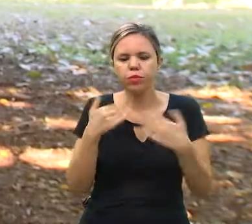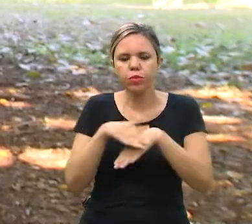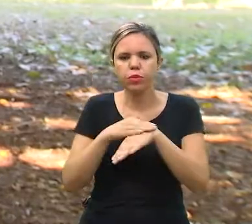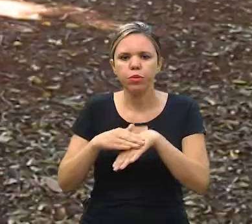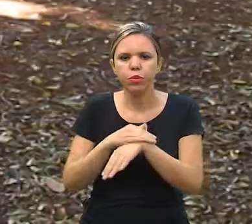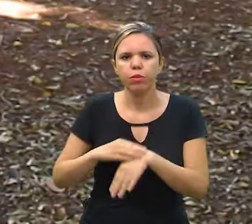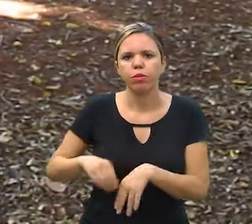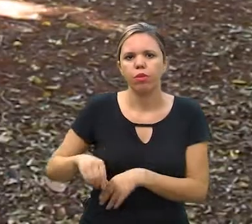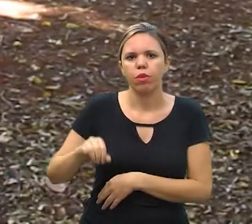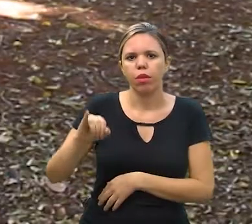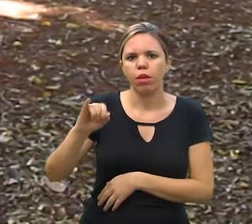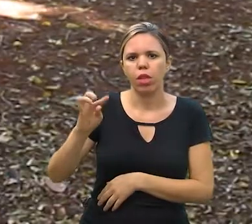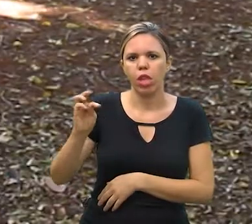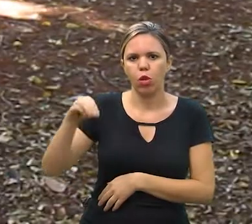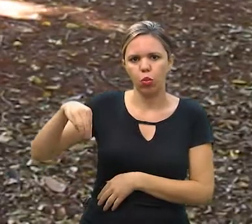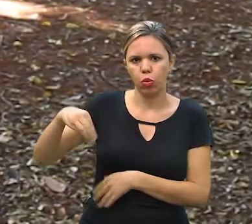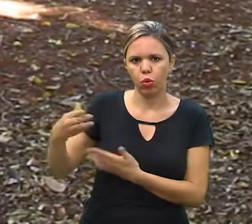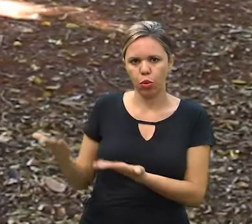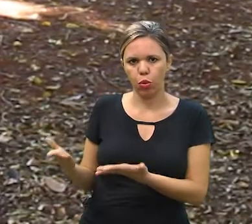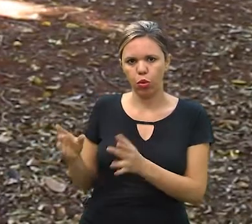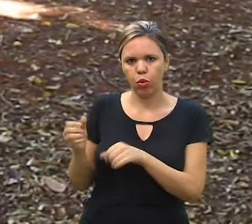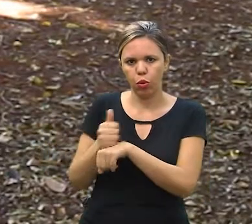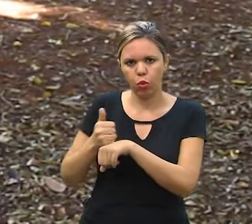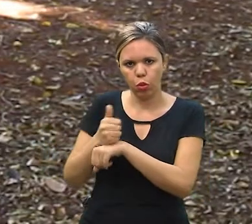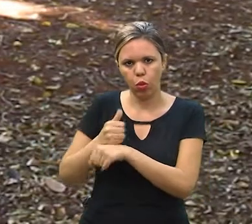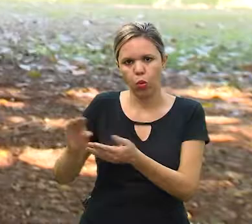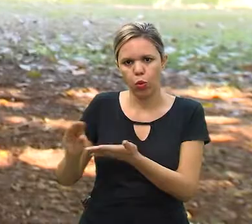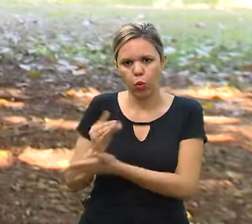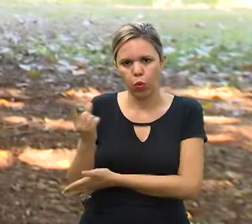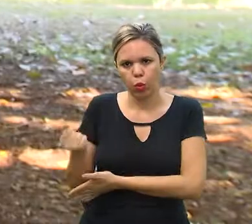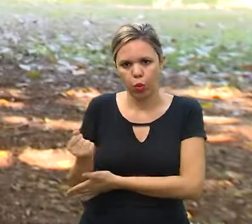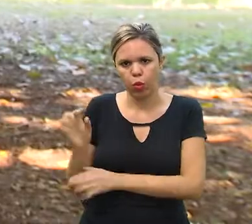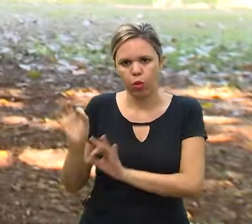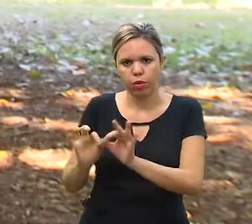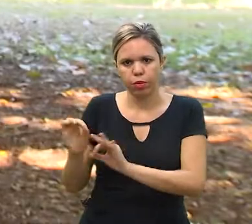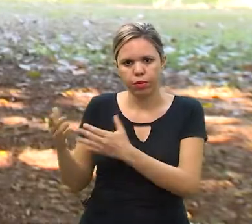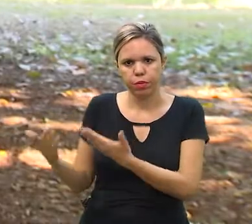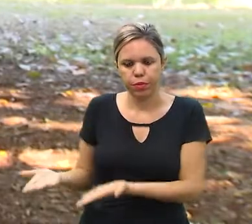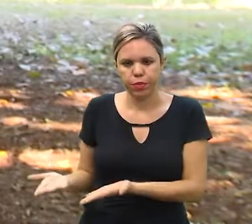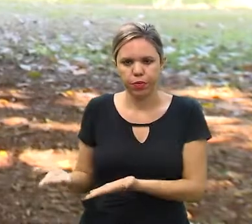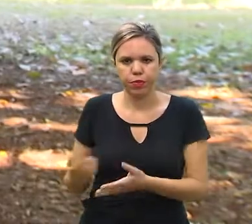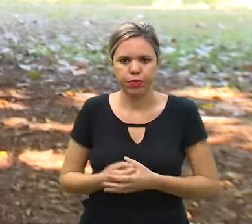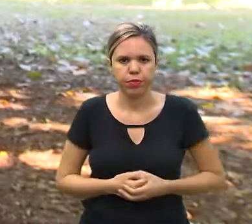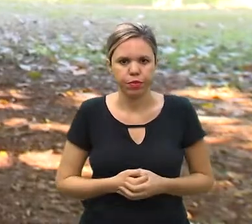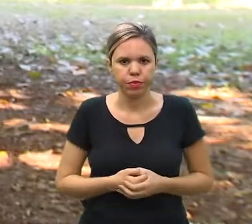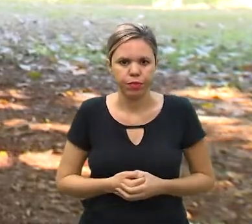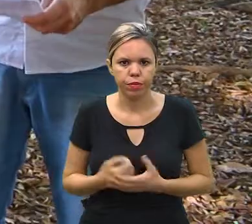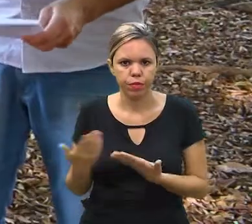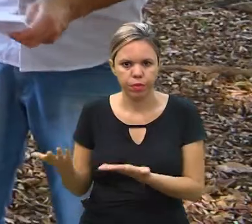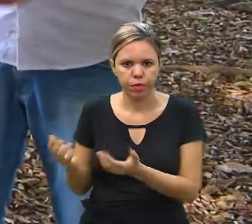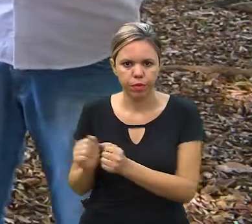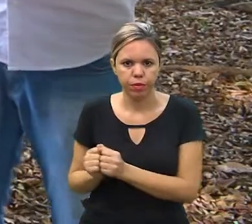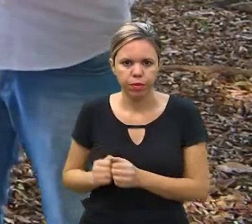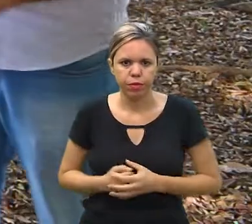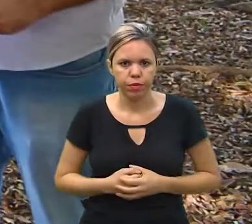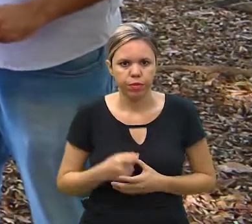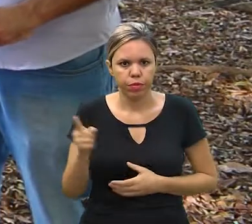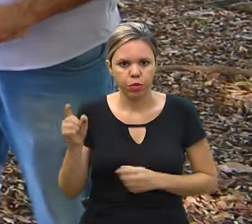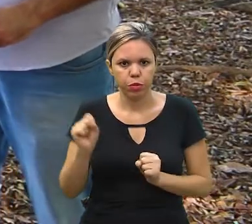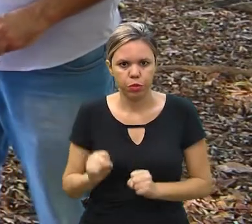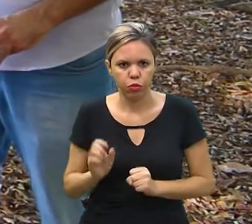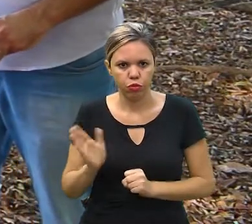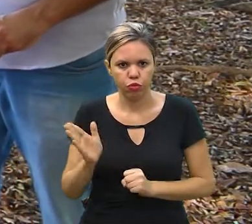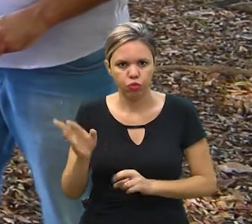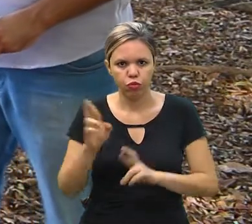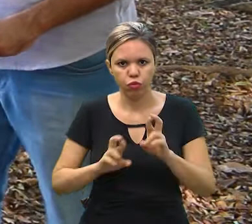conversar com o Wilton Vieira, que é especialista em orçamento, em planejamento do orçamento, e está aqui ao meu lado. Você pode